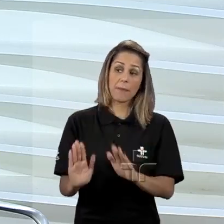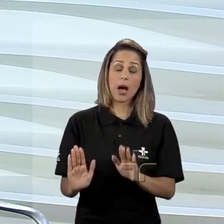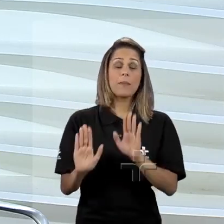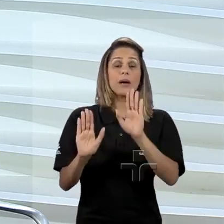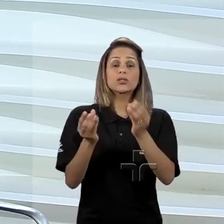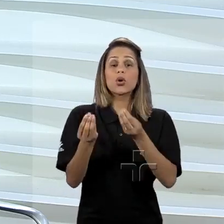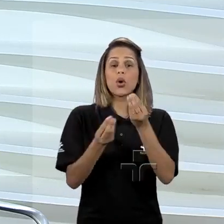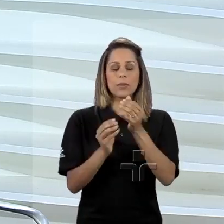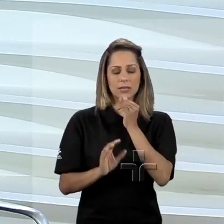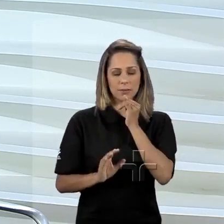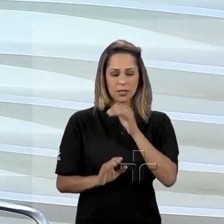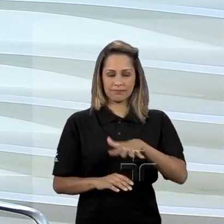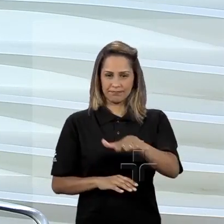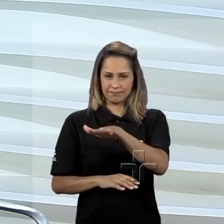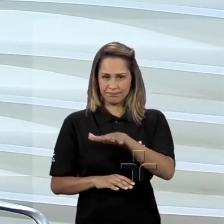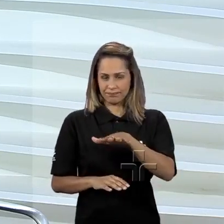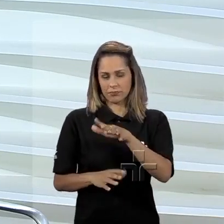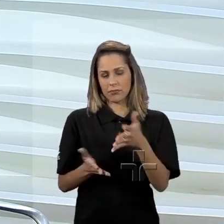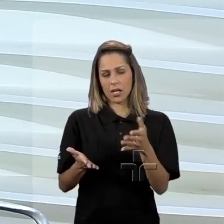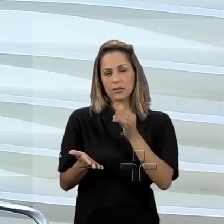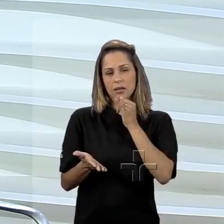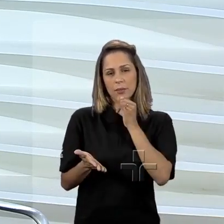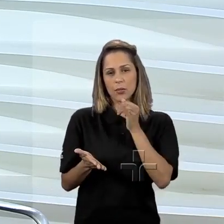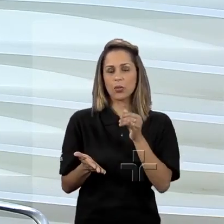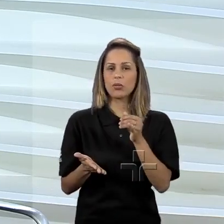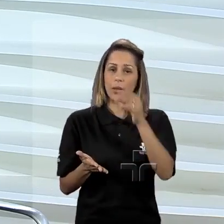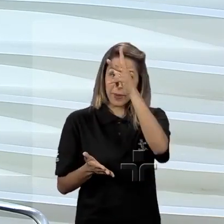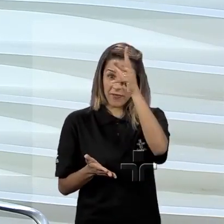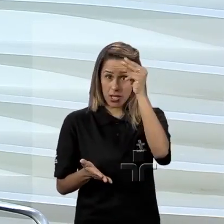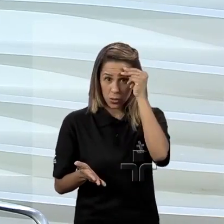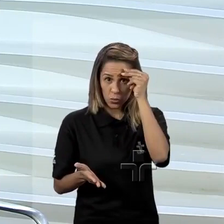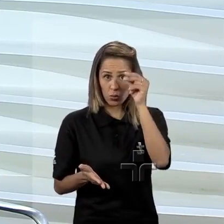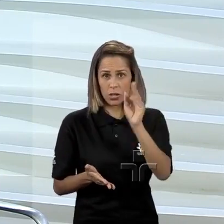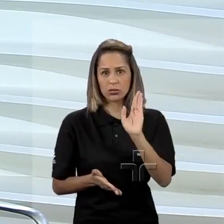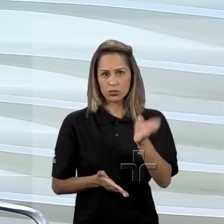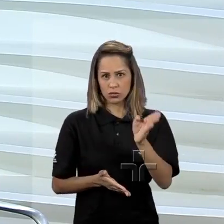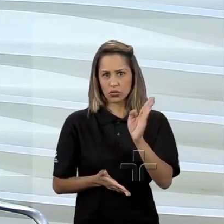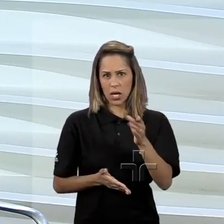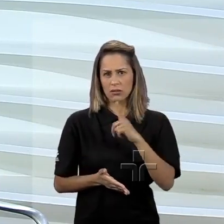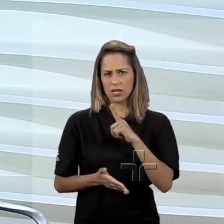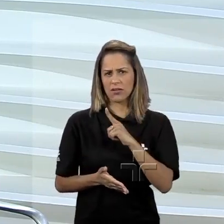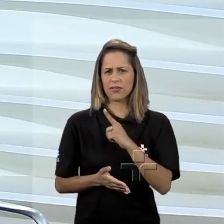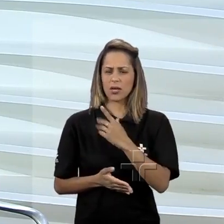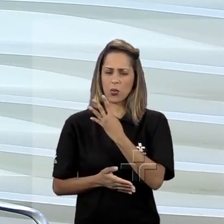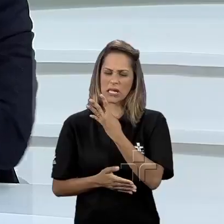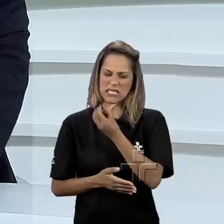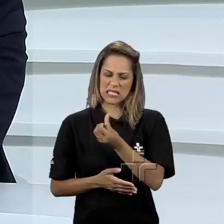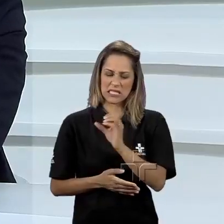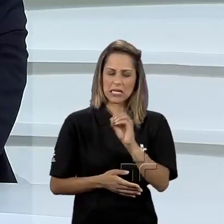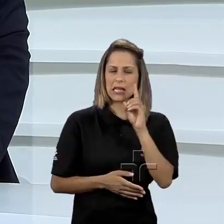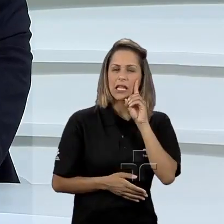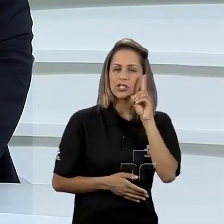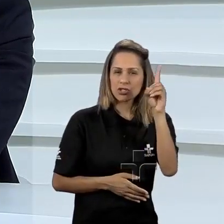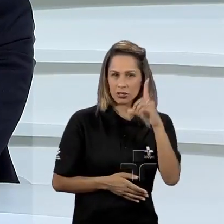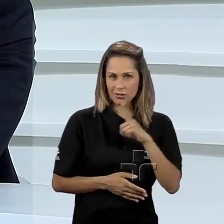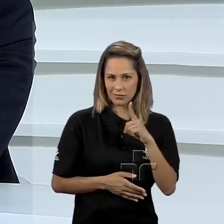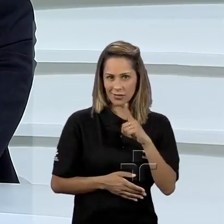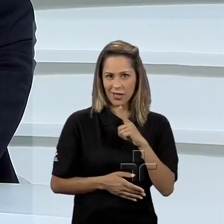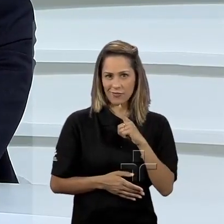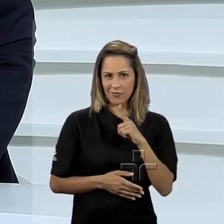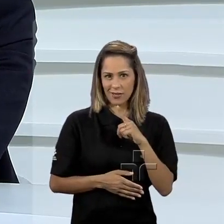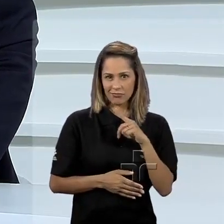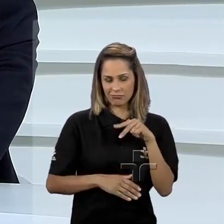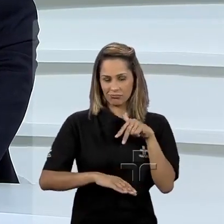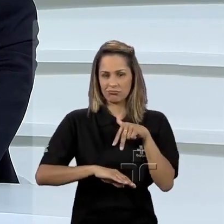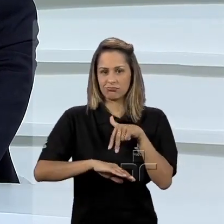da população, no caso, tomando o exemplo da prefeitura, que o senhor ocupou por 460 dias, se não me engano. 15 meses.